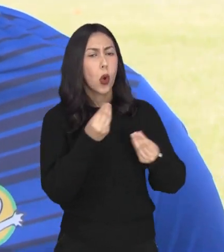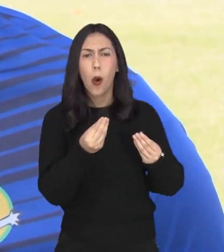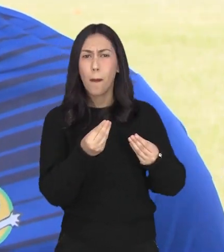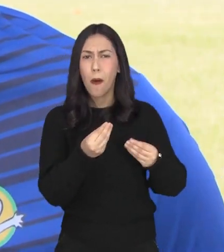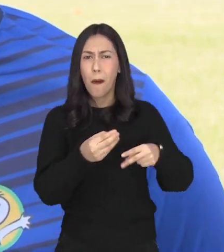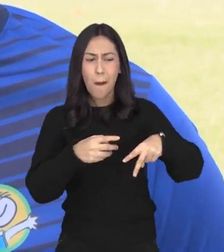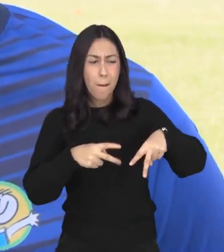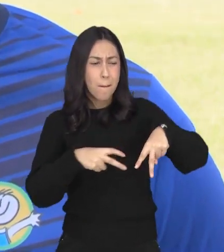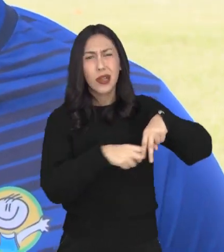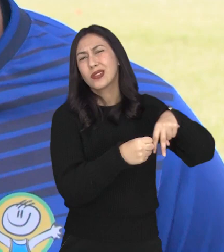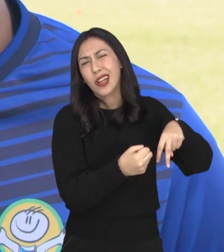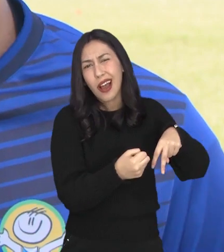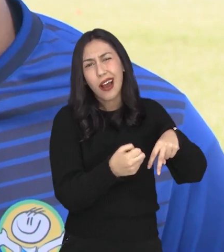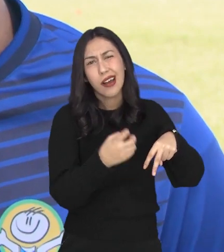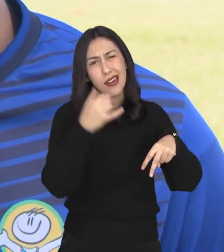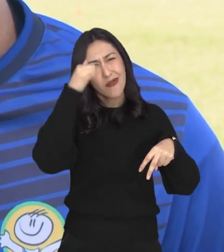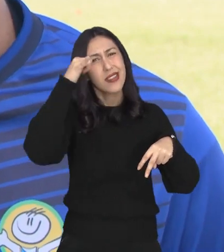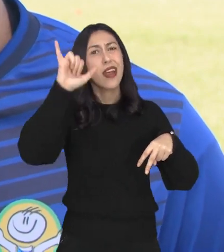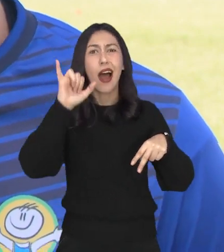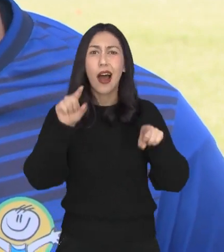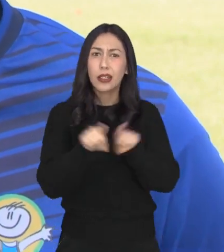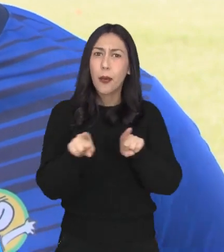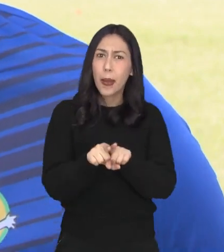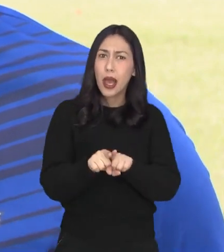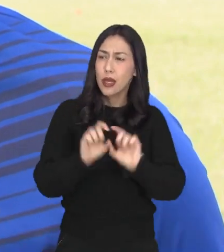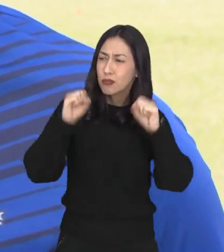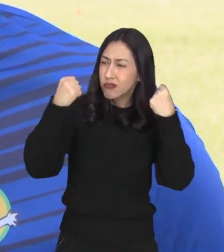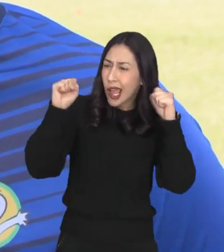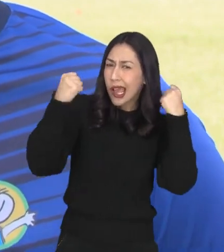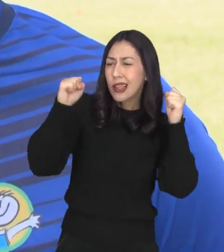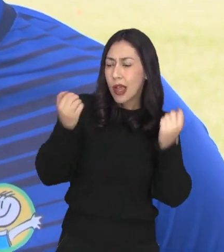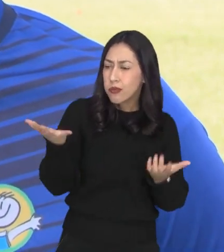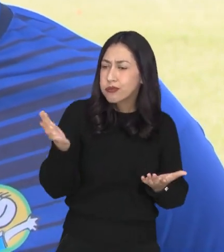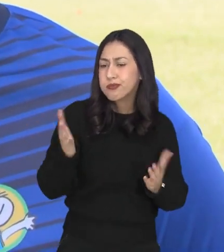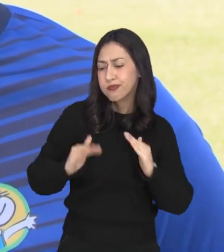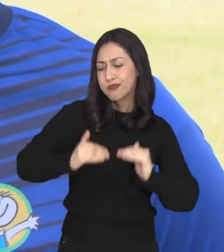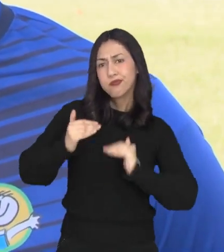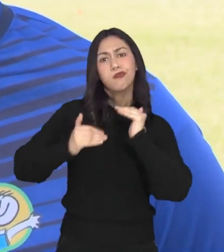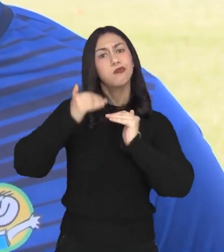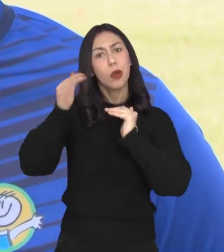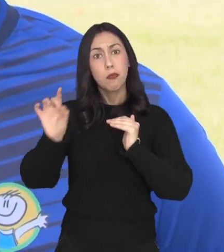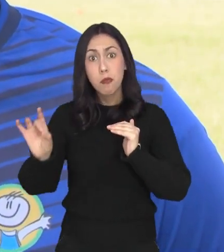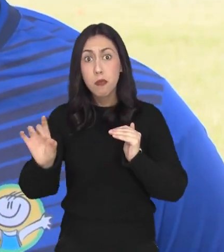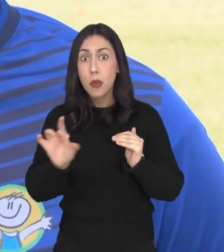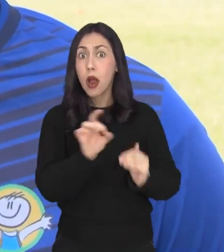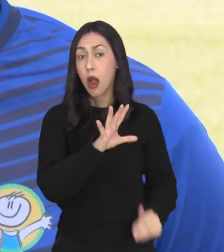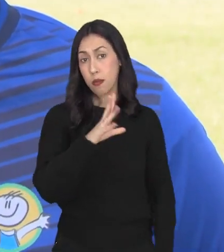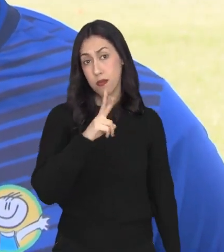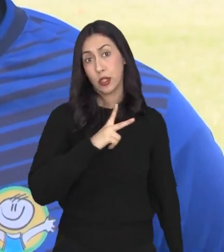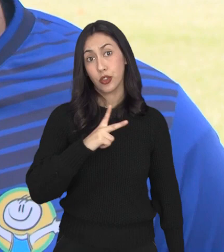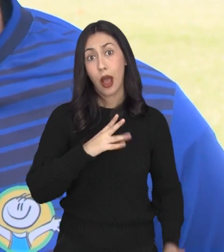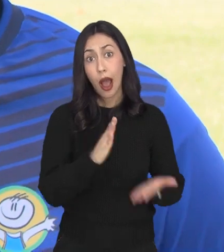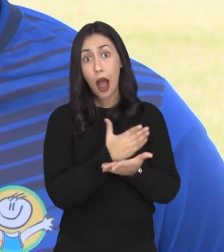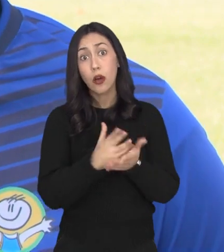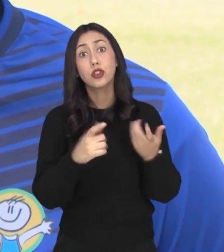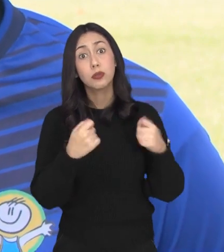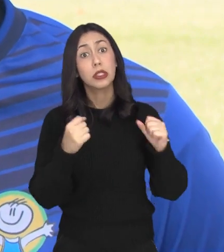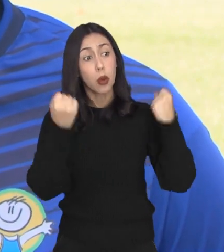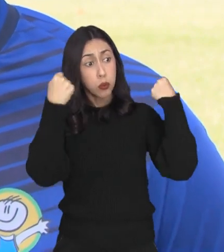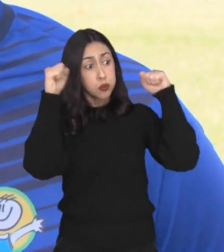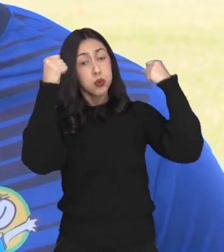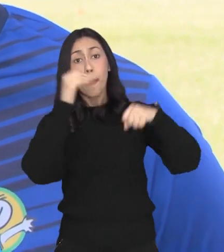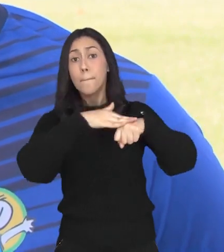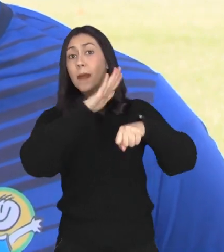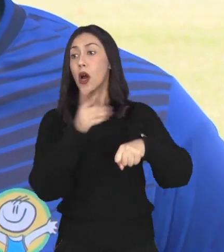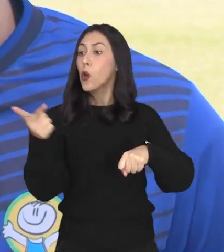de prevenção, segurar um pouco mais o treino, dar um pouquinho mais de estímulo e uma preparação bem individual de cada atleta. Tem atleta que precisa de